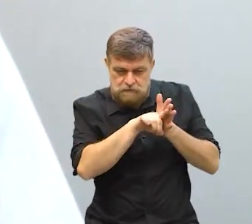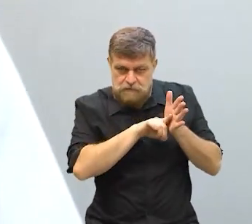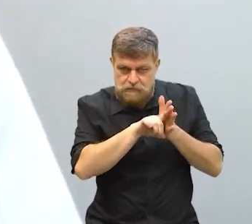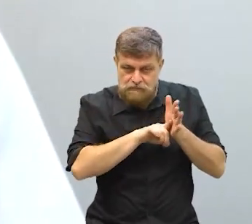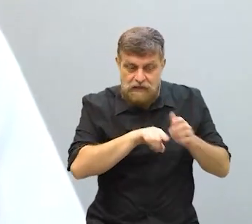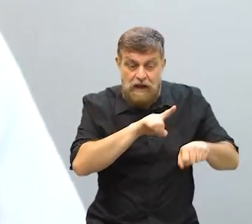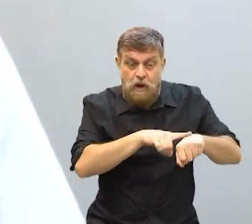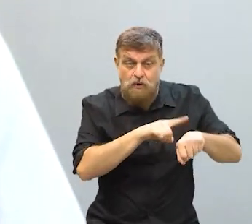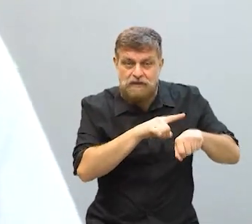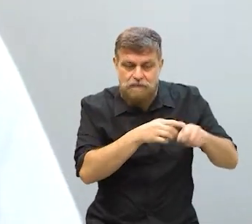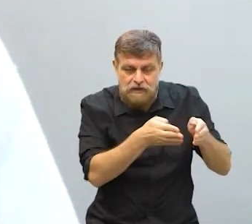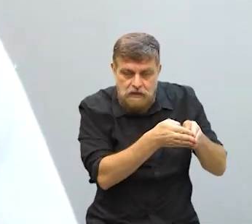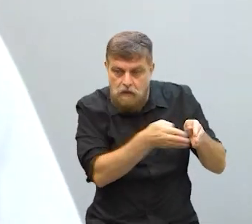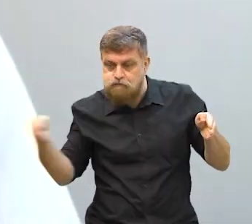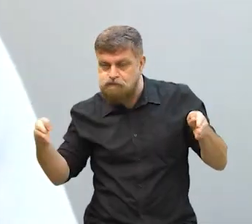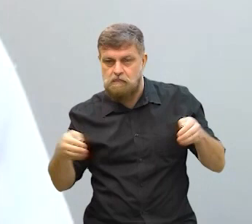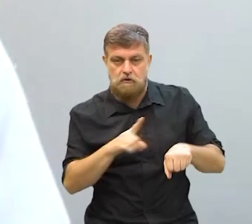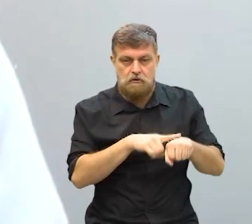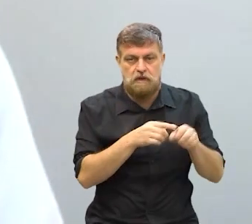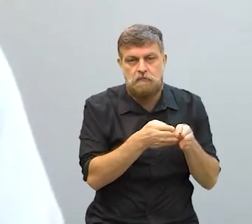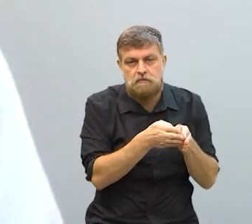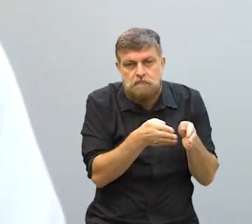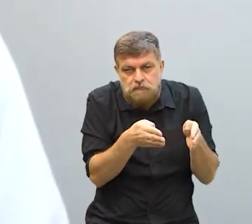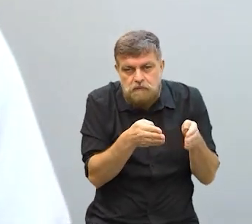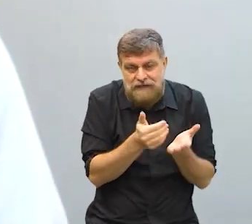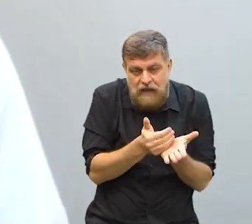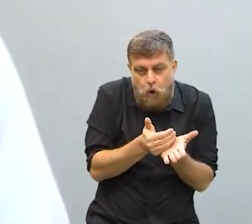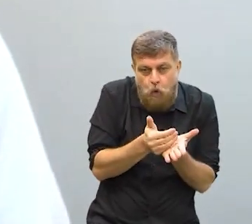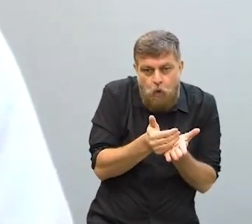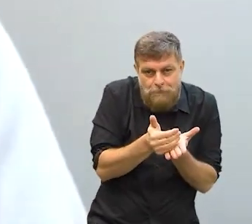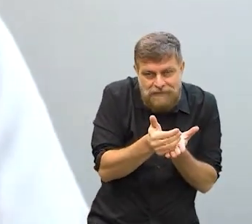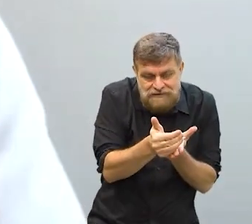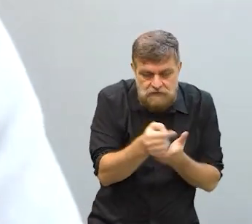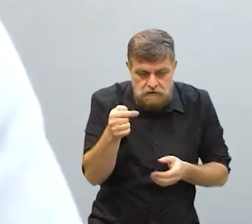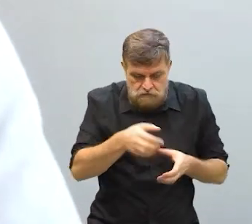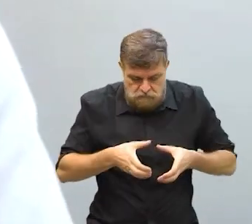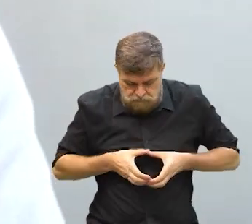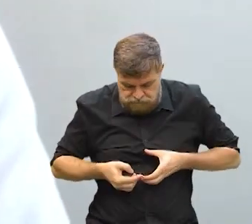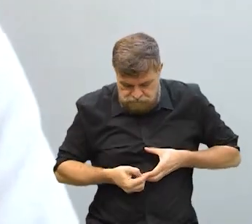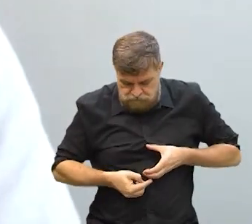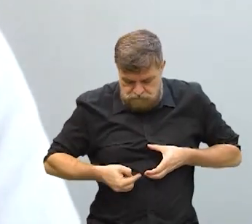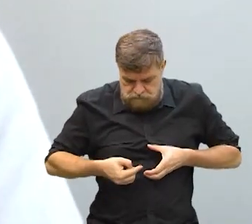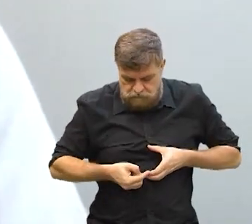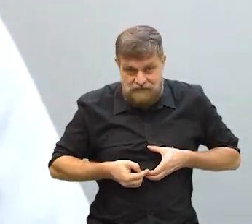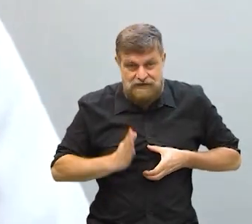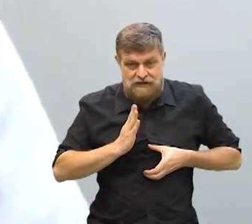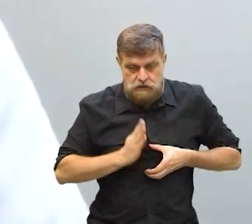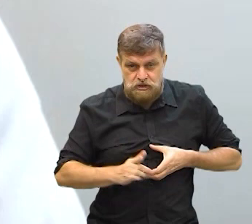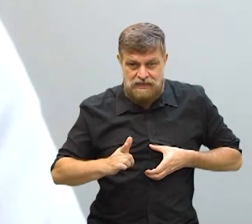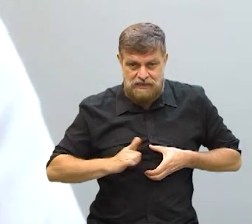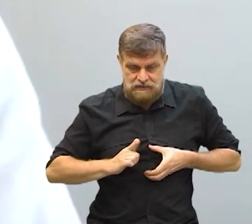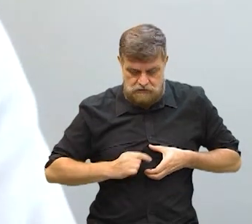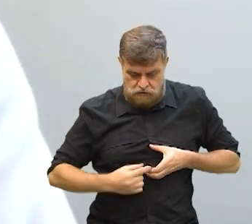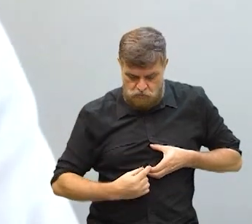investigar para saber em que situação que se encontra, em que estágio que se encontra a doença. Se essa doença está restrita só ao colo do útero, se ela